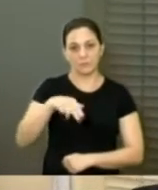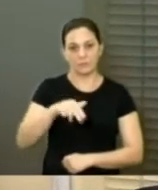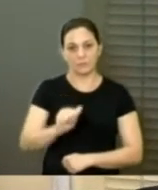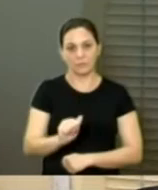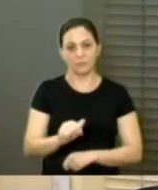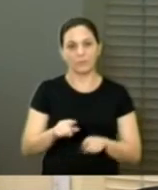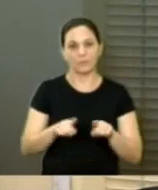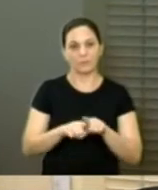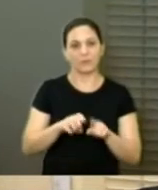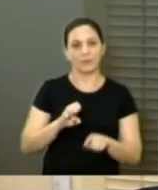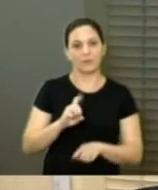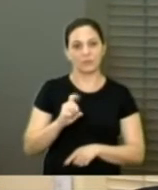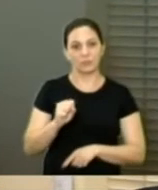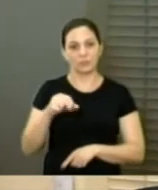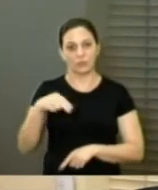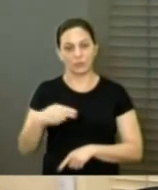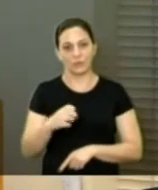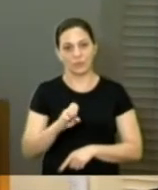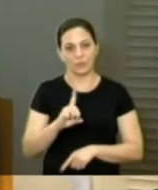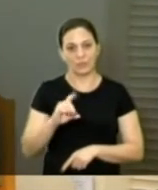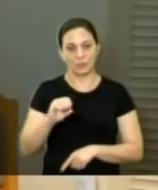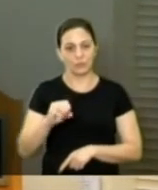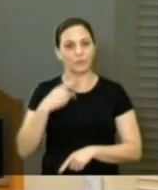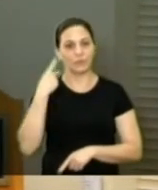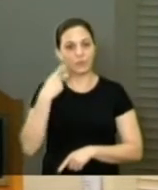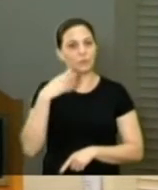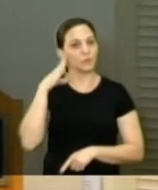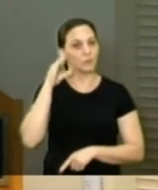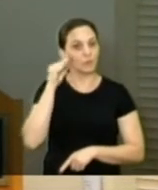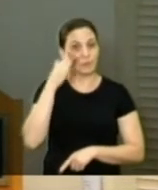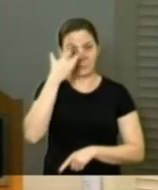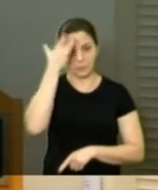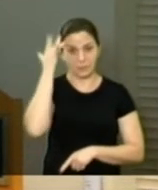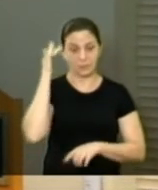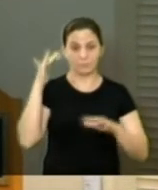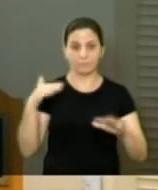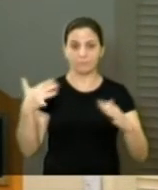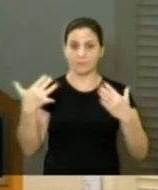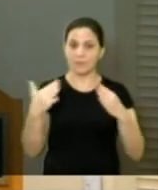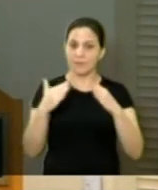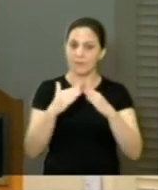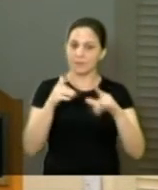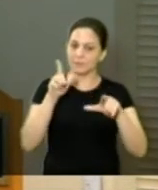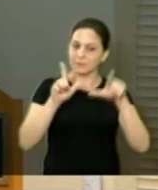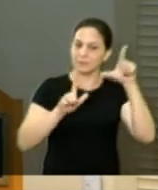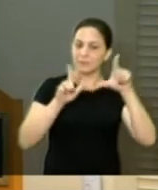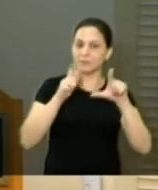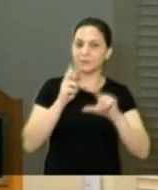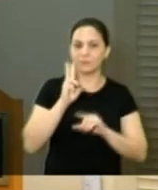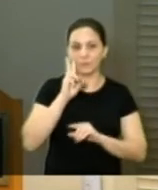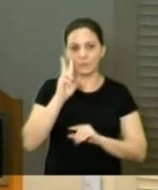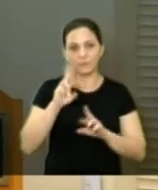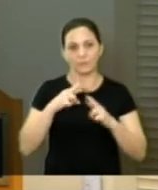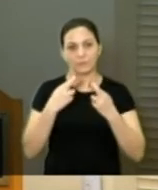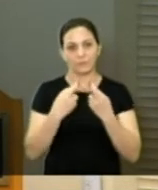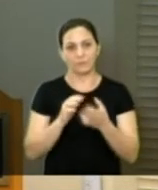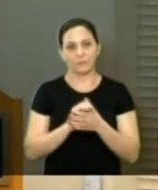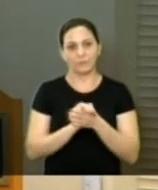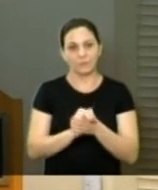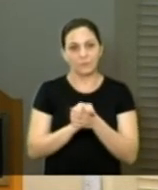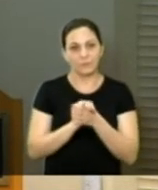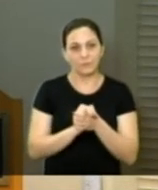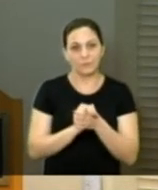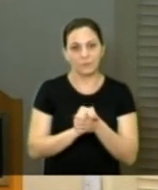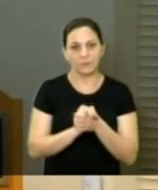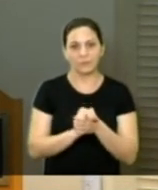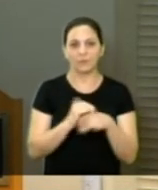Edson Hel, Edio Lopes, vereadores, funcionários, quem nos assiste no plenário e em casa. Inicialmente, parabenizar